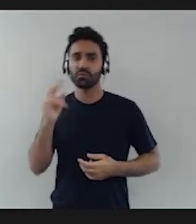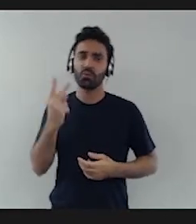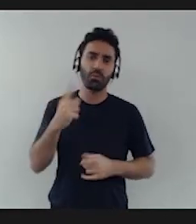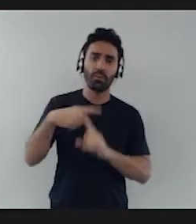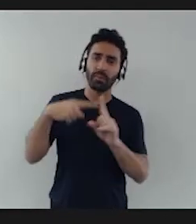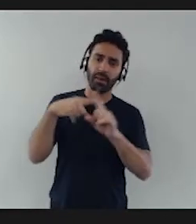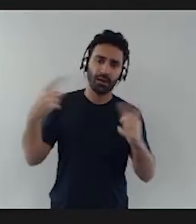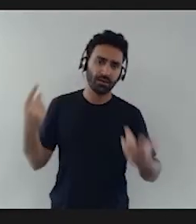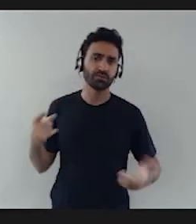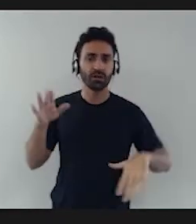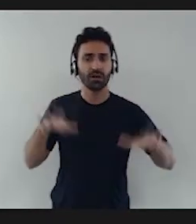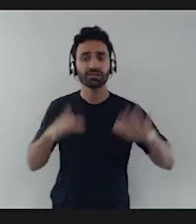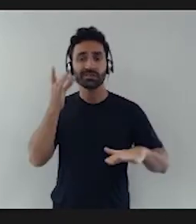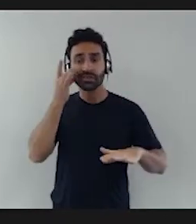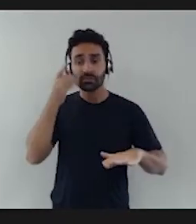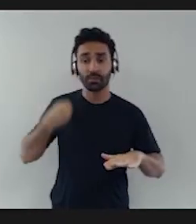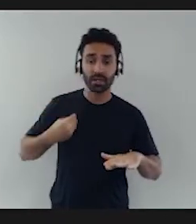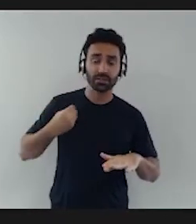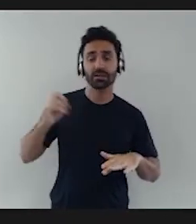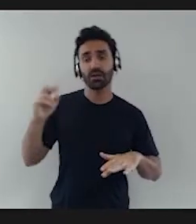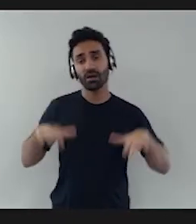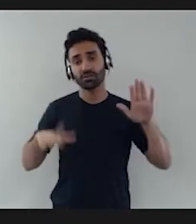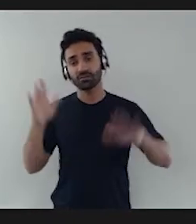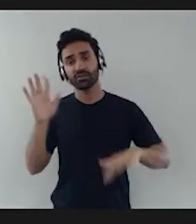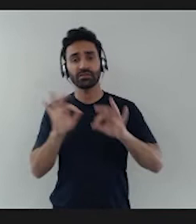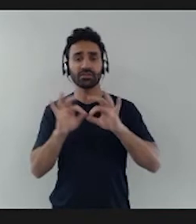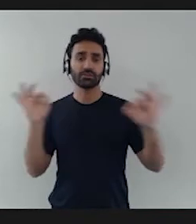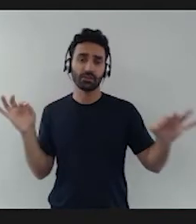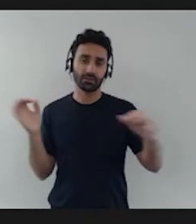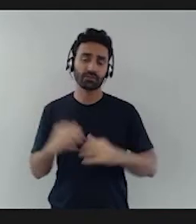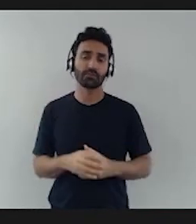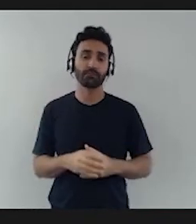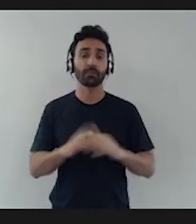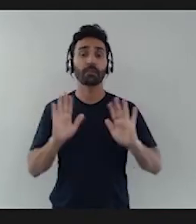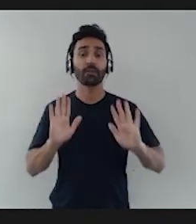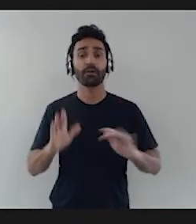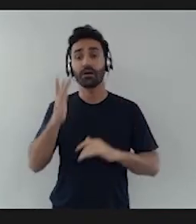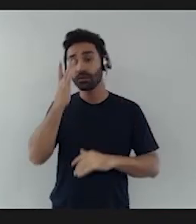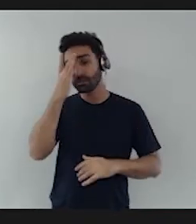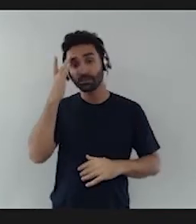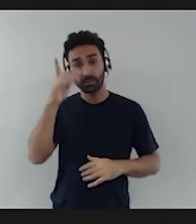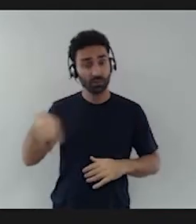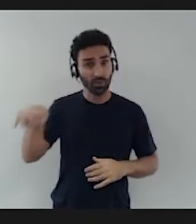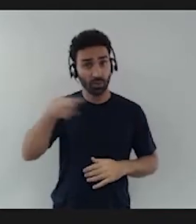outros dias no escritório, mas as pessoas não